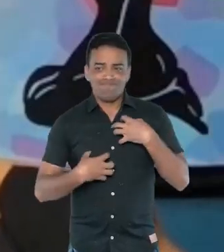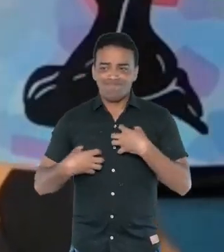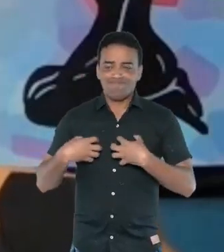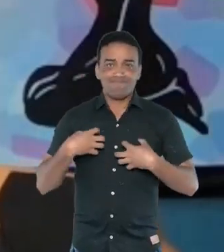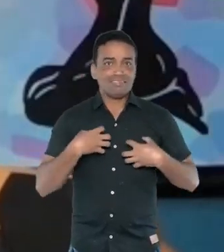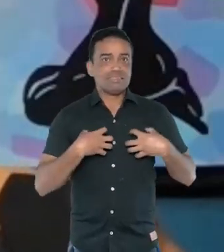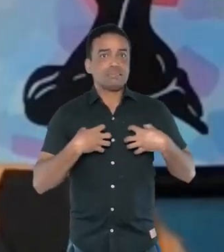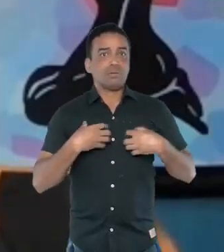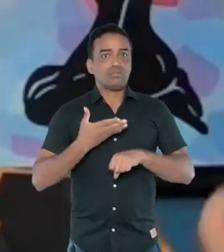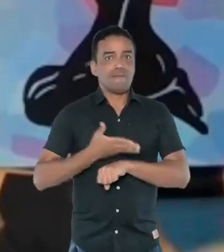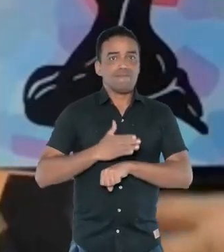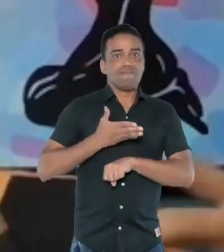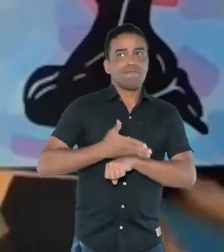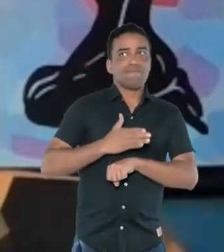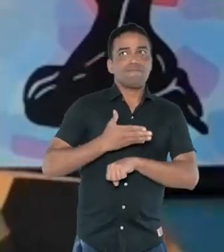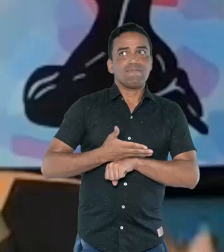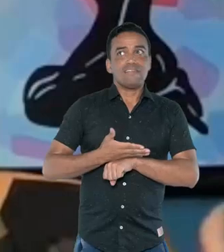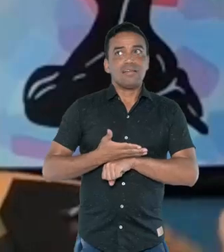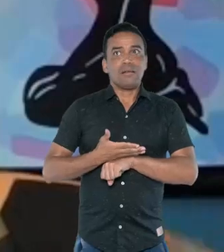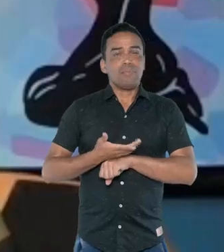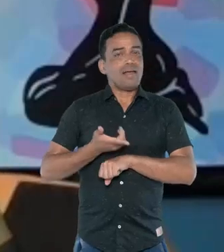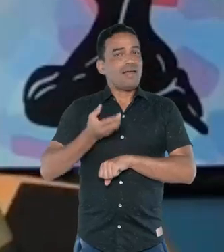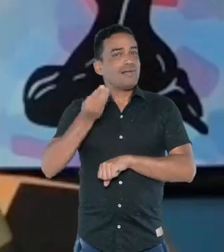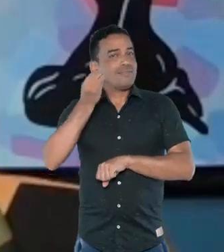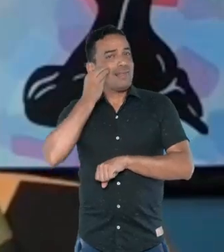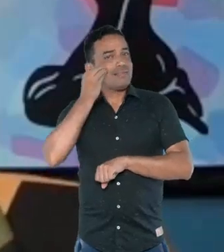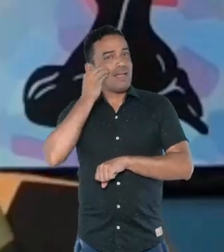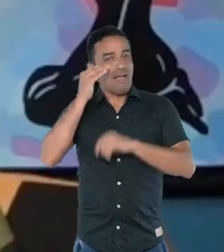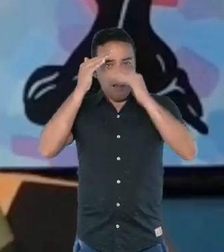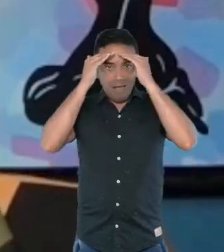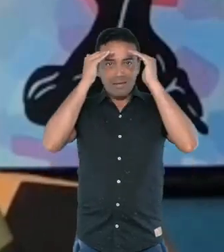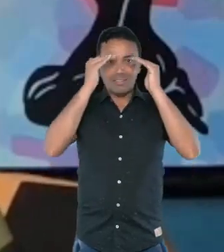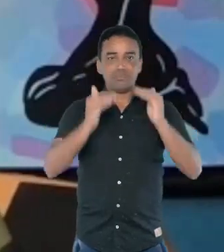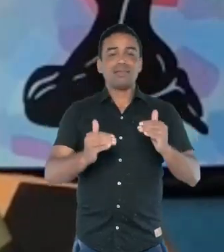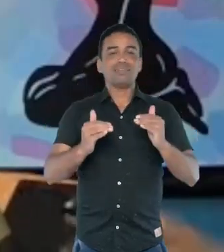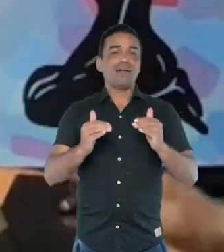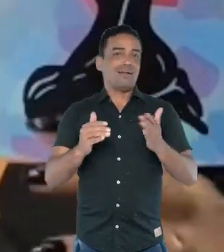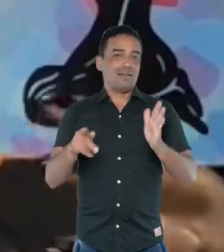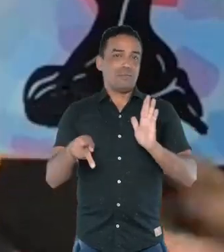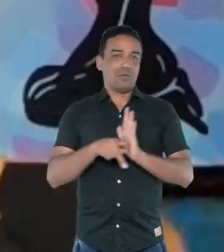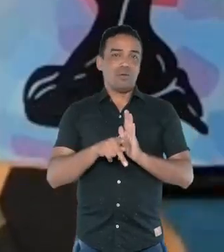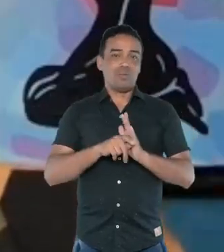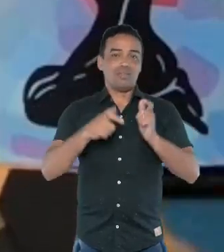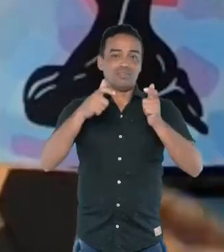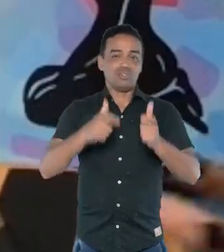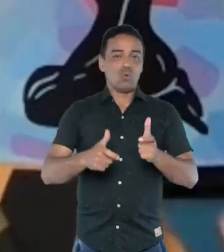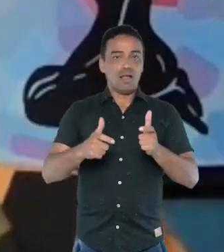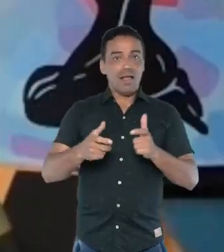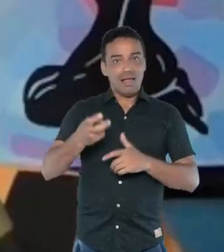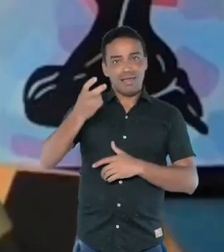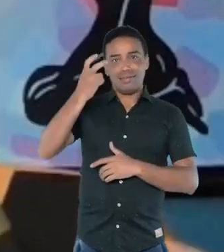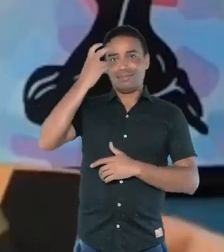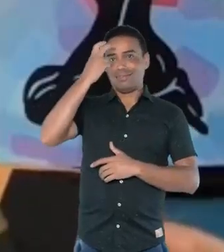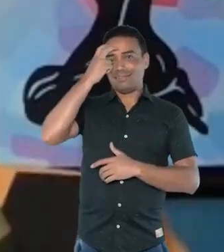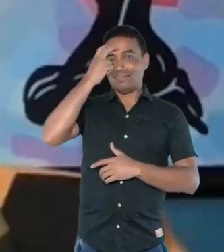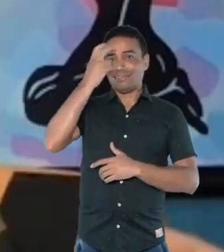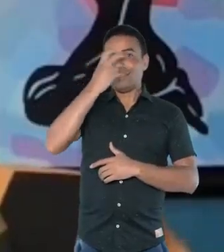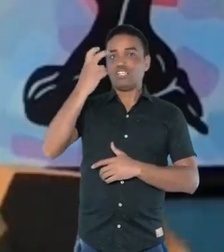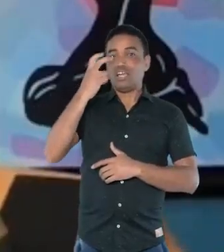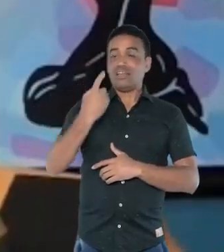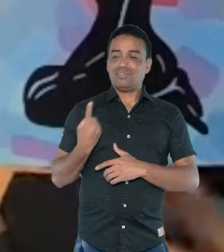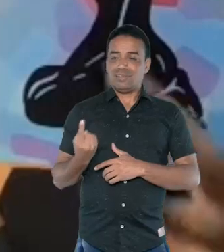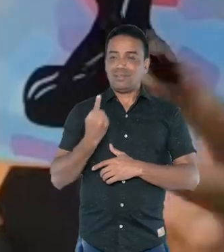para esses exercícios e para respeitar esse lugar também dessa inteligência individual de